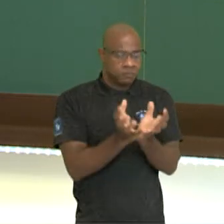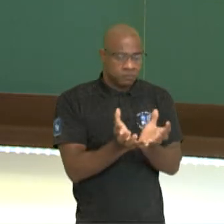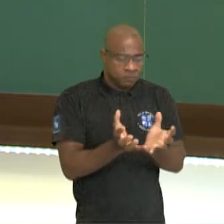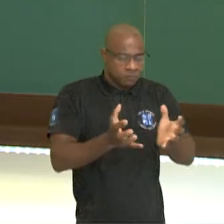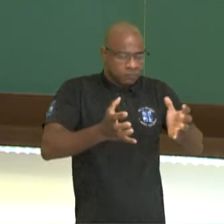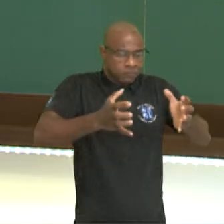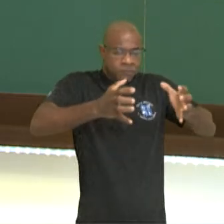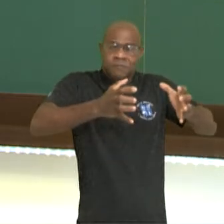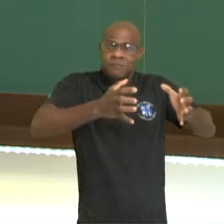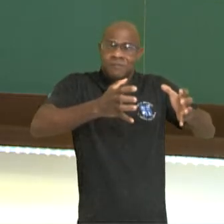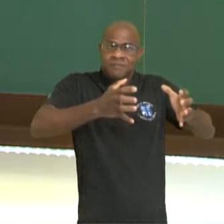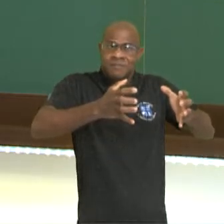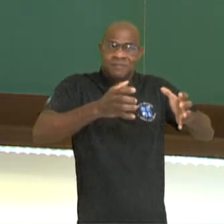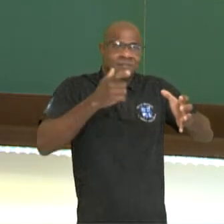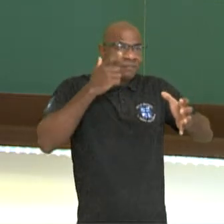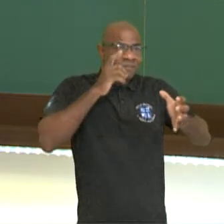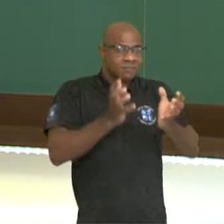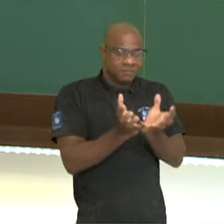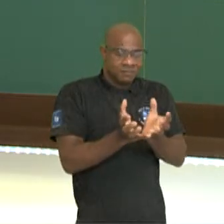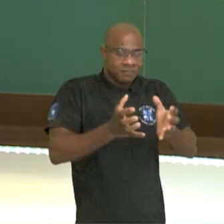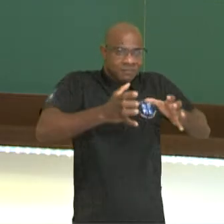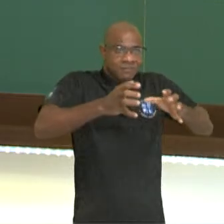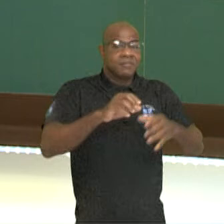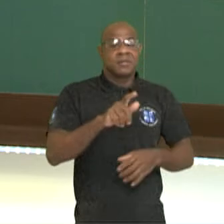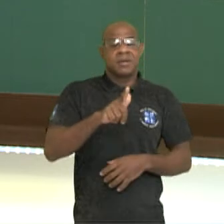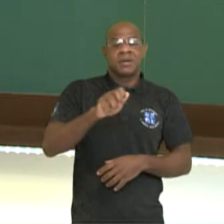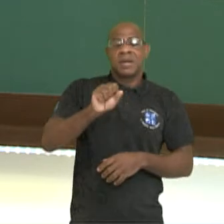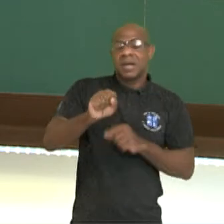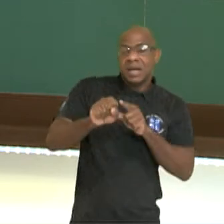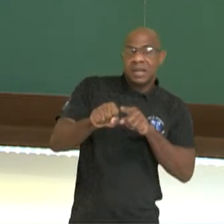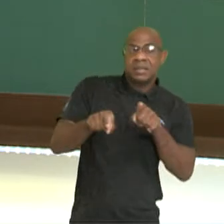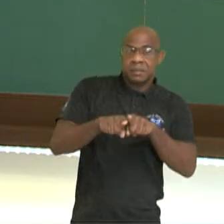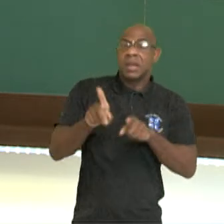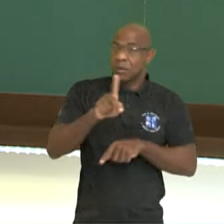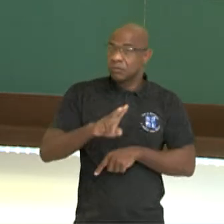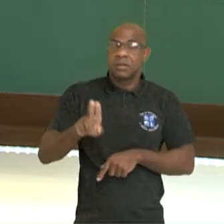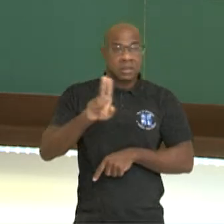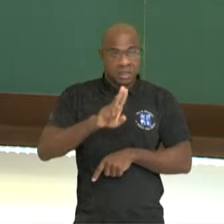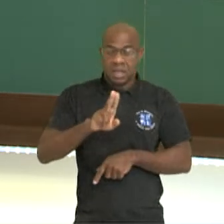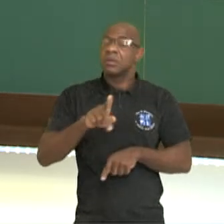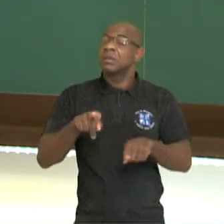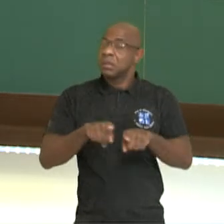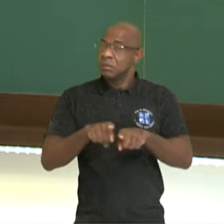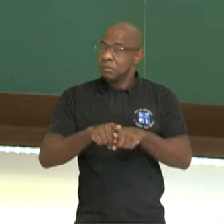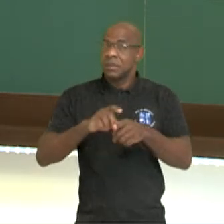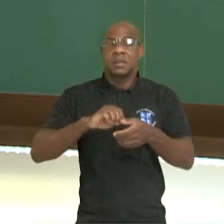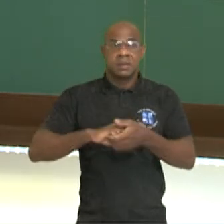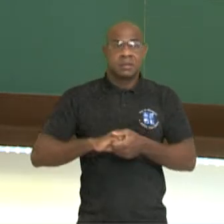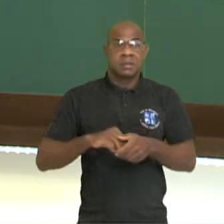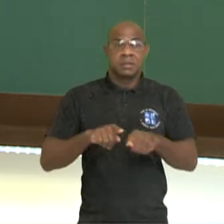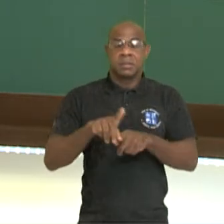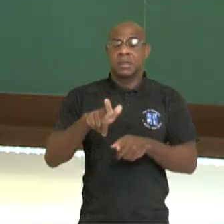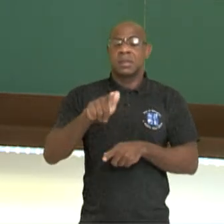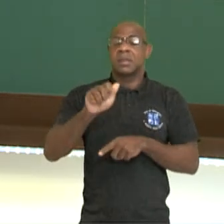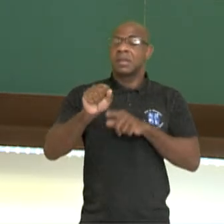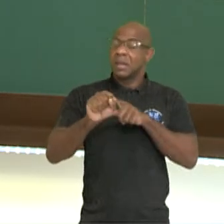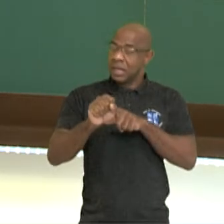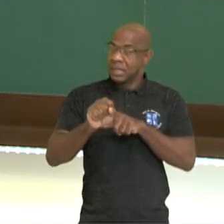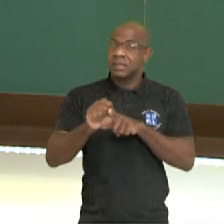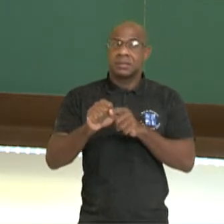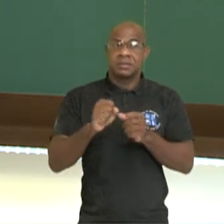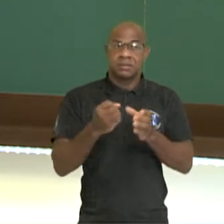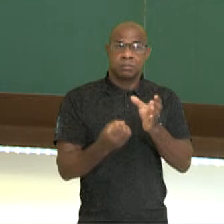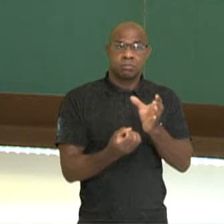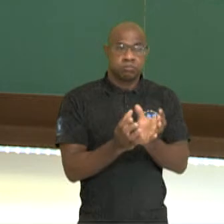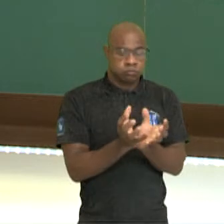formato cilíndrico. Já quando a gente fala em líquidos e gases, são muito utilizados também, principalmente para gases, esse tipo de